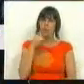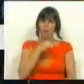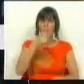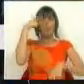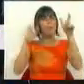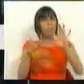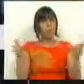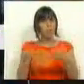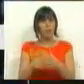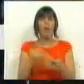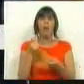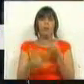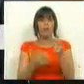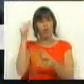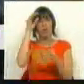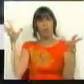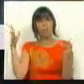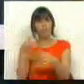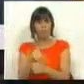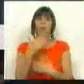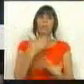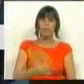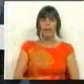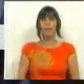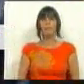populações e da morte lenta do interior. Muito obrigada.